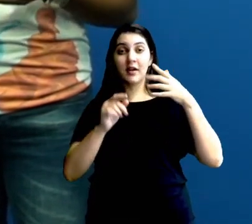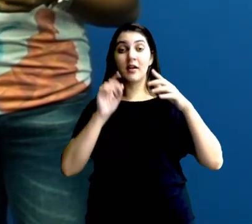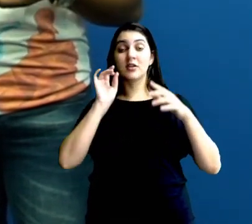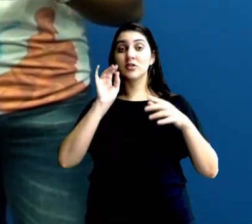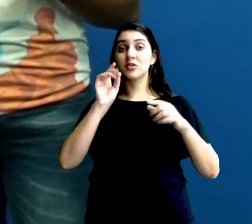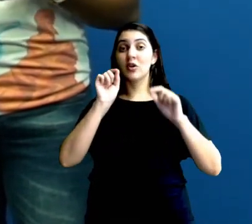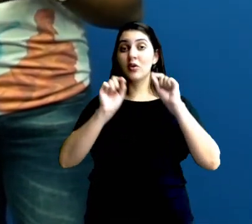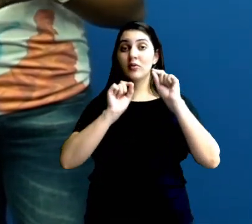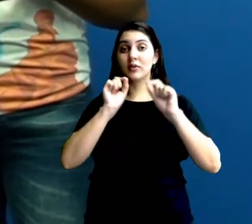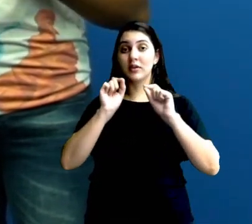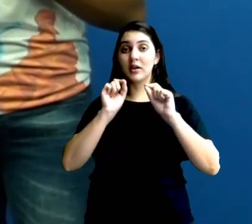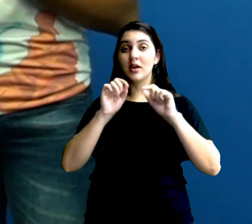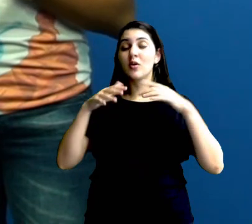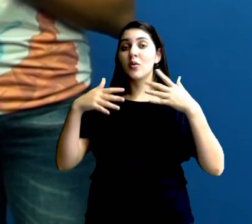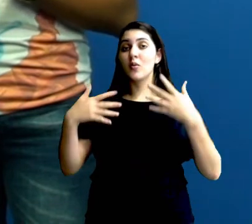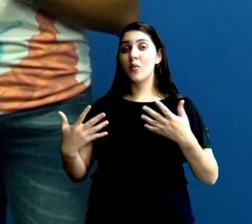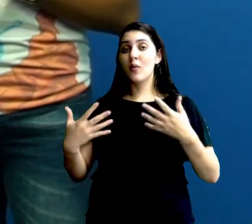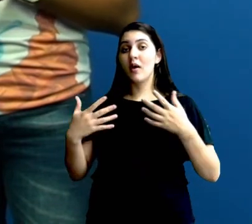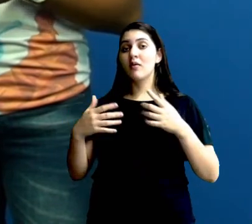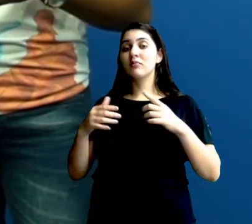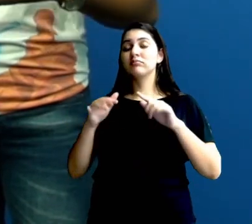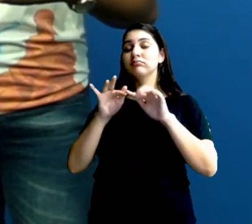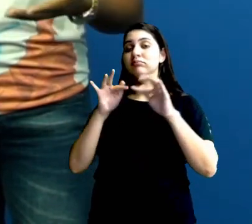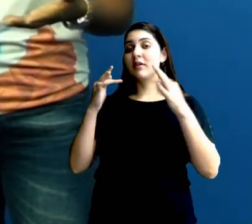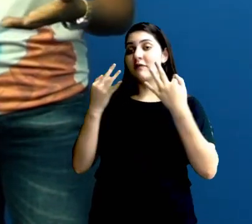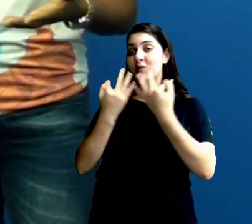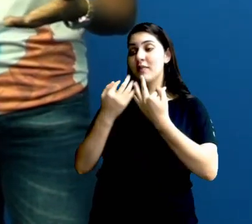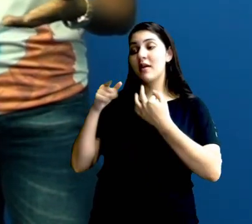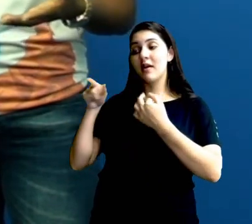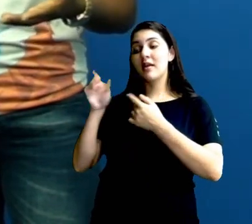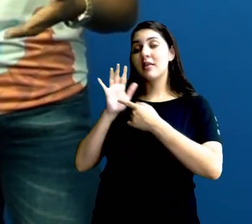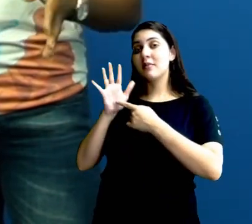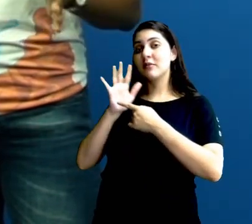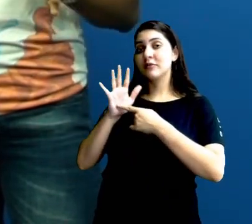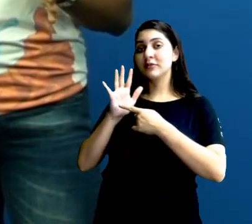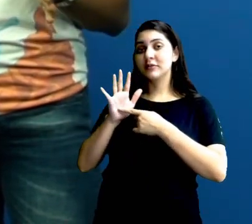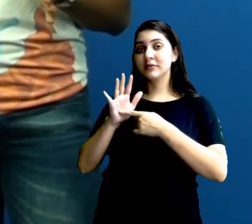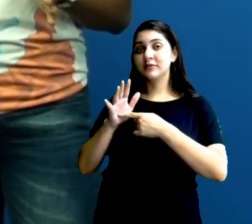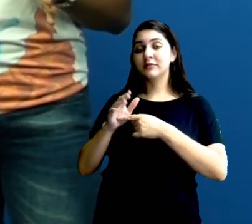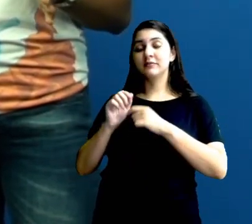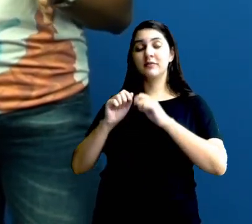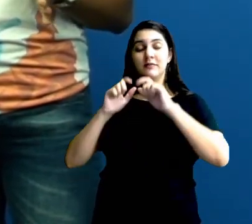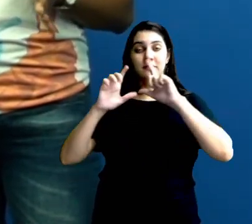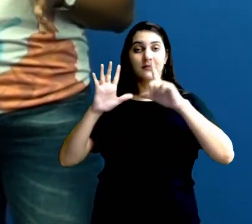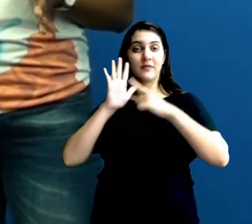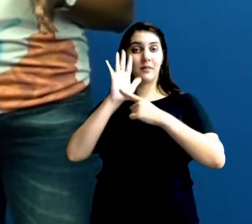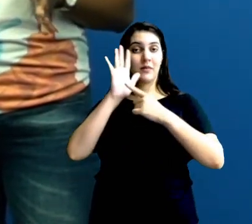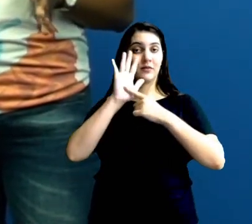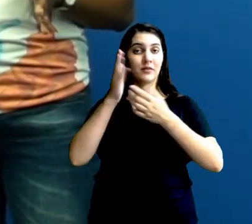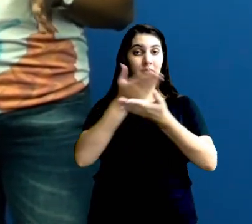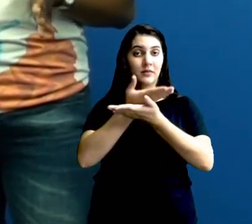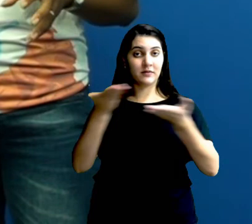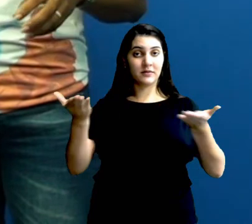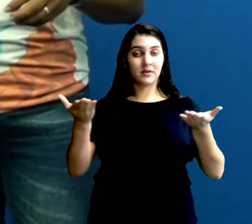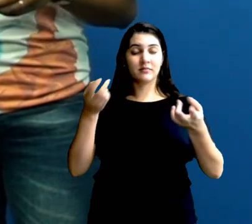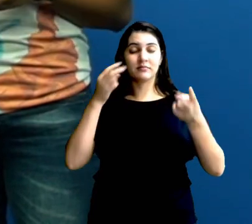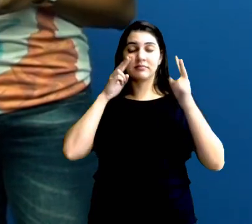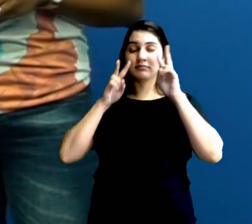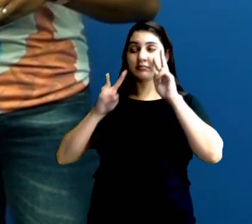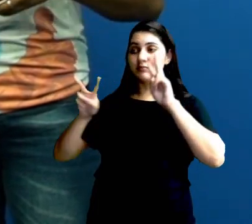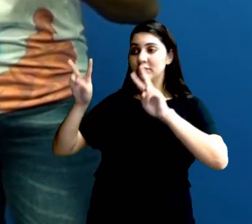vai só colocar qual é o membro da família que se refere. Então vai ficar aí na tela para vocês,